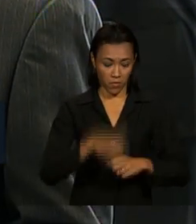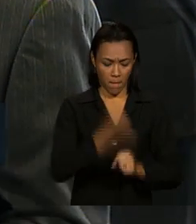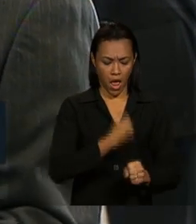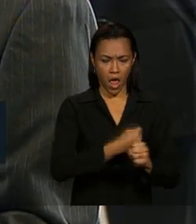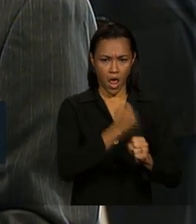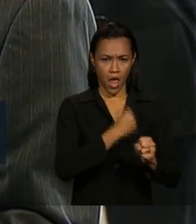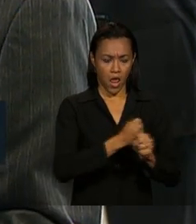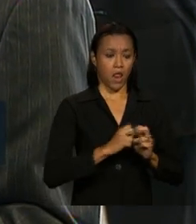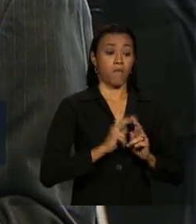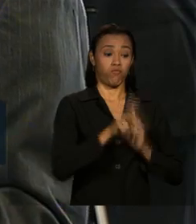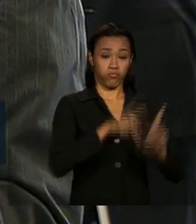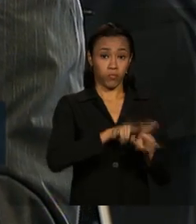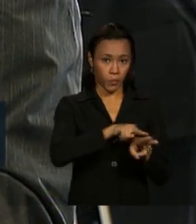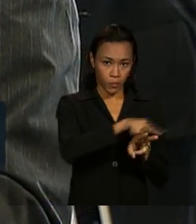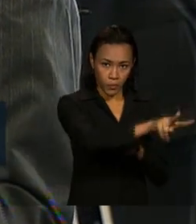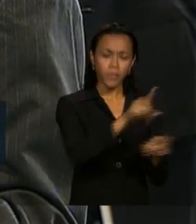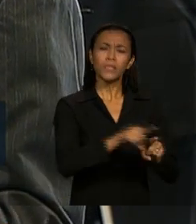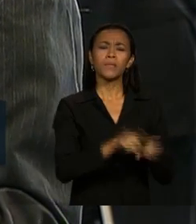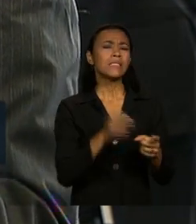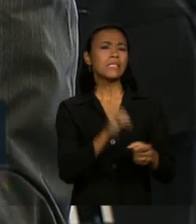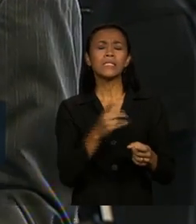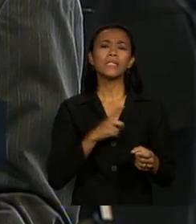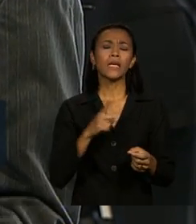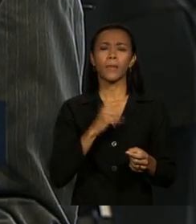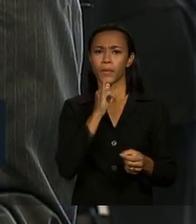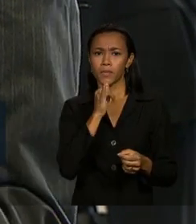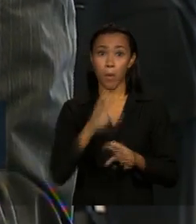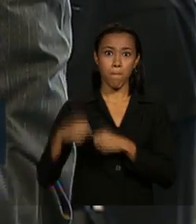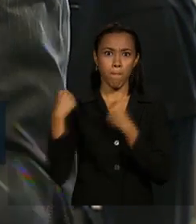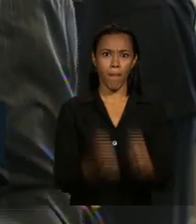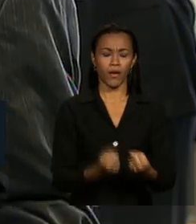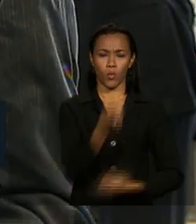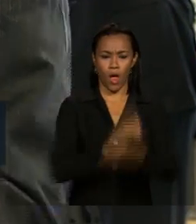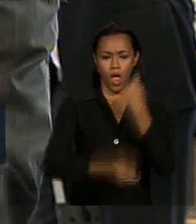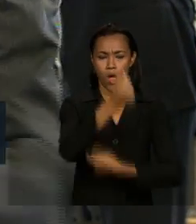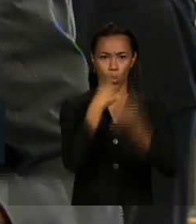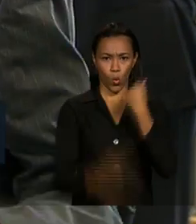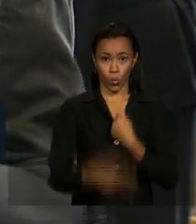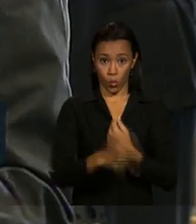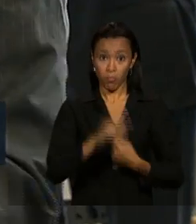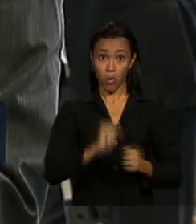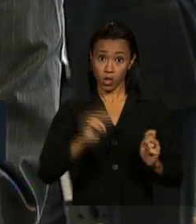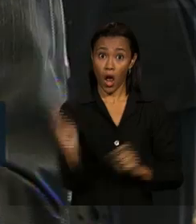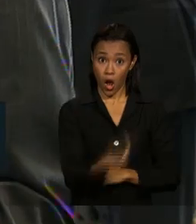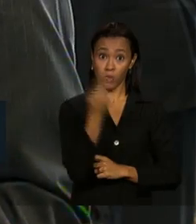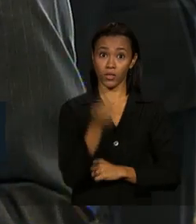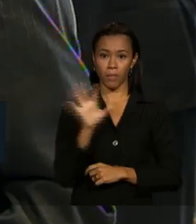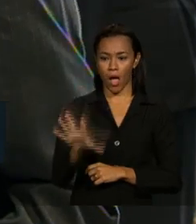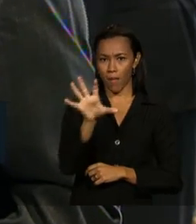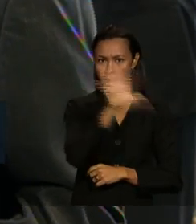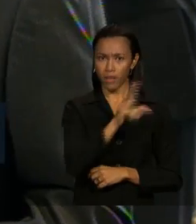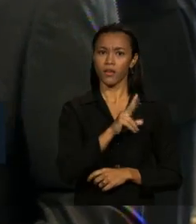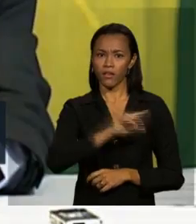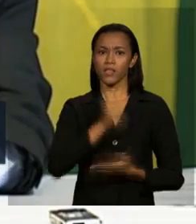em ferrovias e rodovias e também se existe alguma estimativa do tipo de impacto econômico de estímulo a economia que pode haver nessas regiões que vão ser